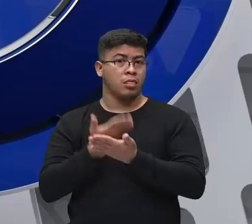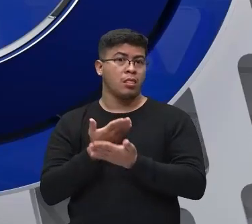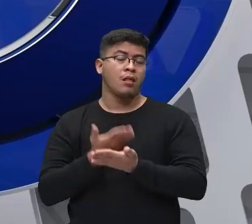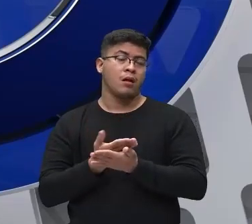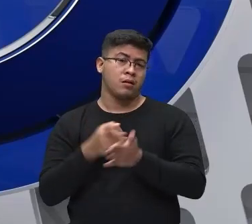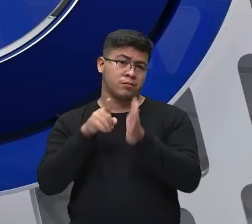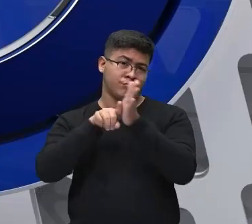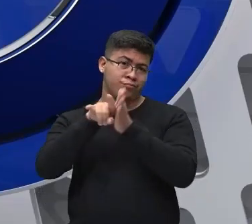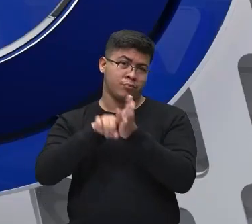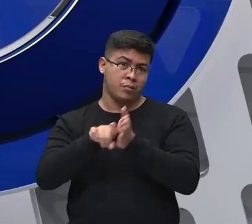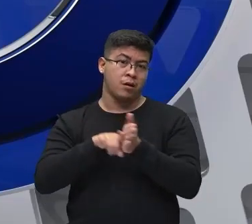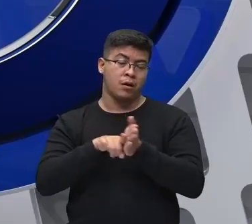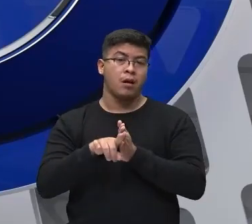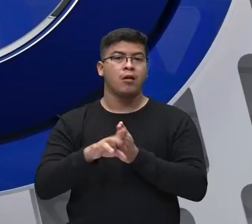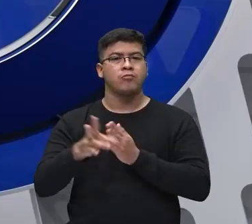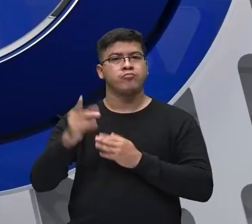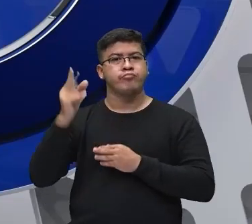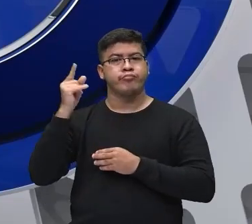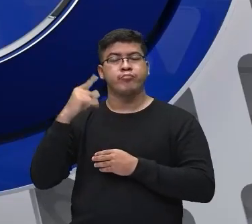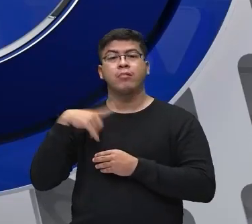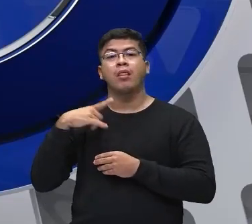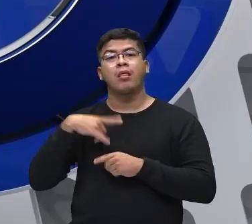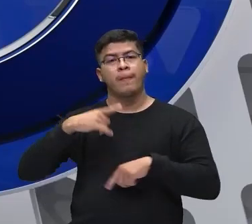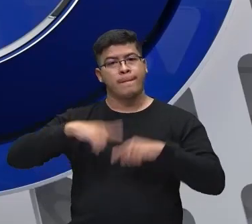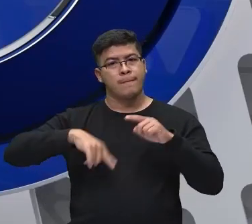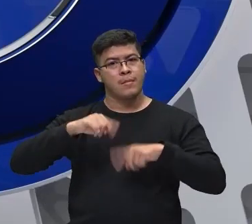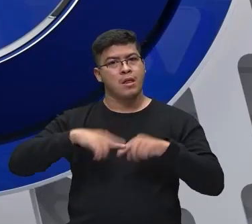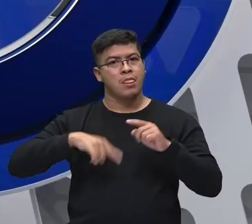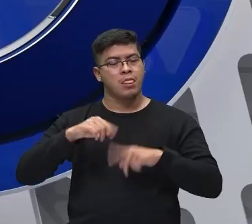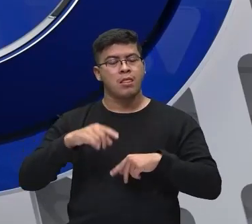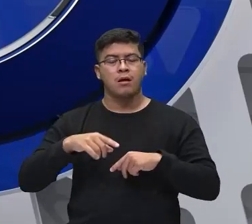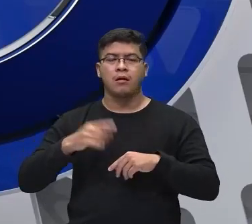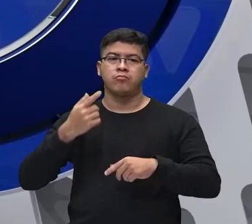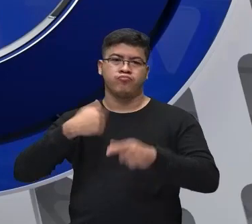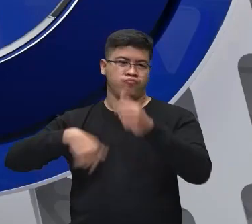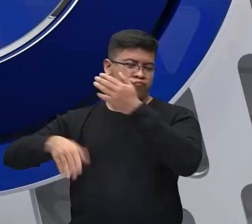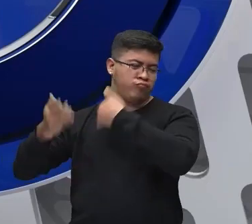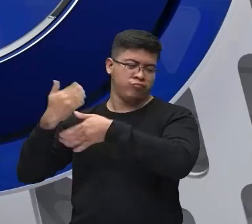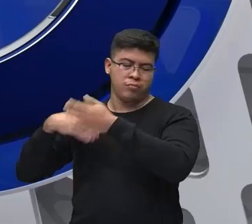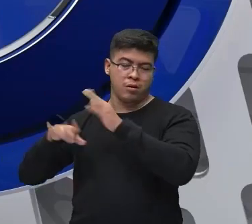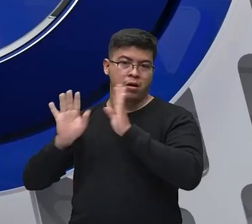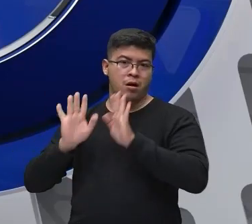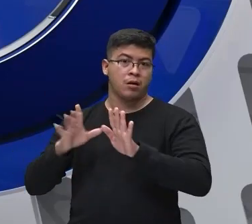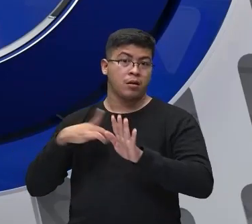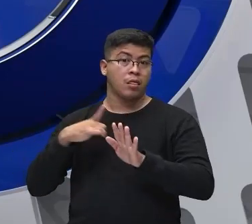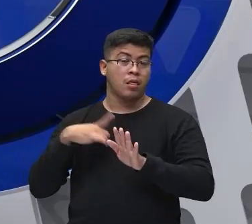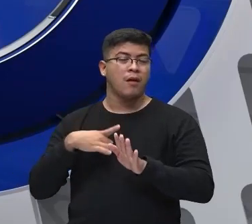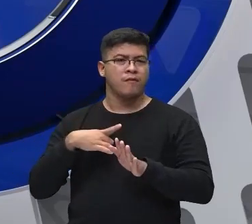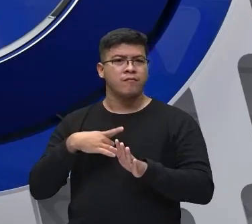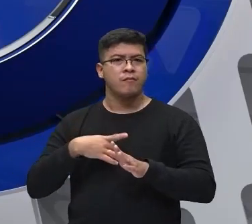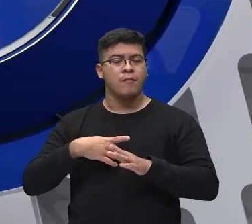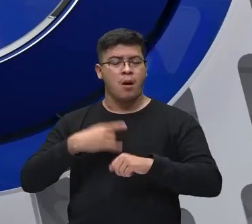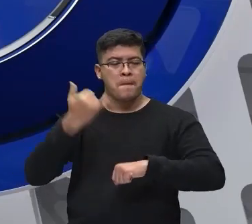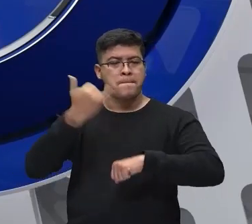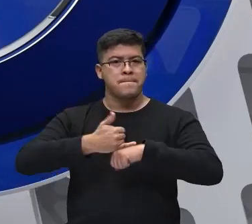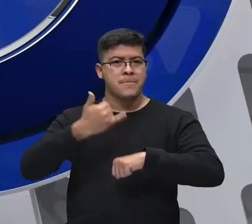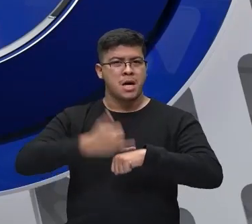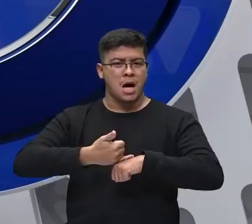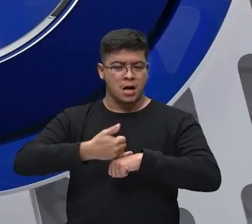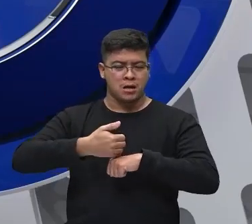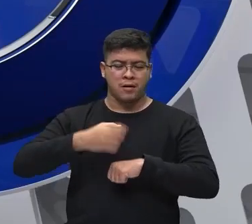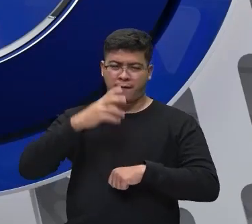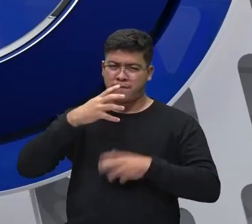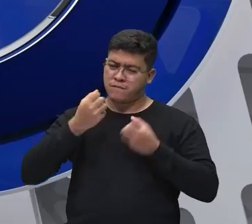até artefatos históricos em que o ferro antes era utilizado, ele era feito de ferro mesmo, imagina o peso, era